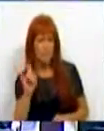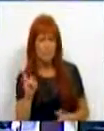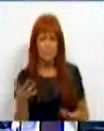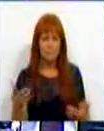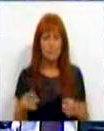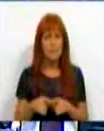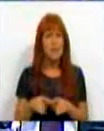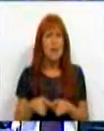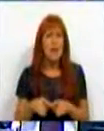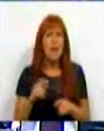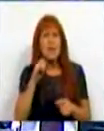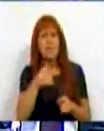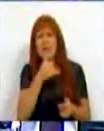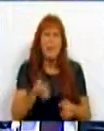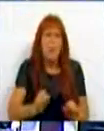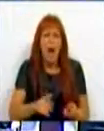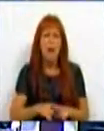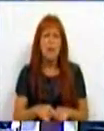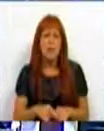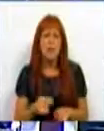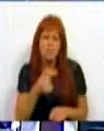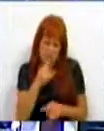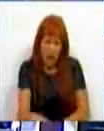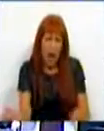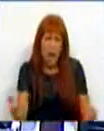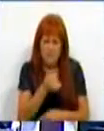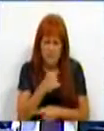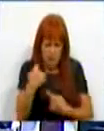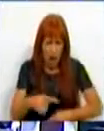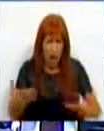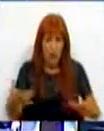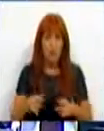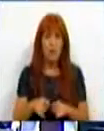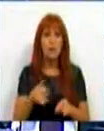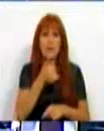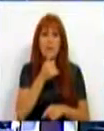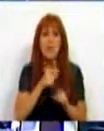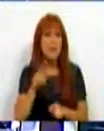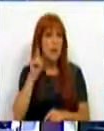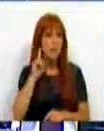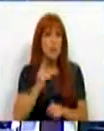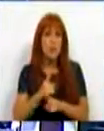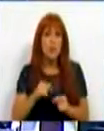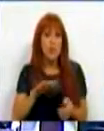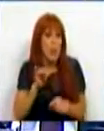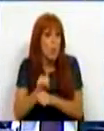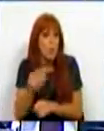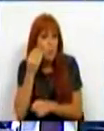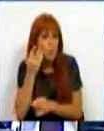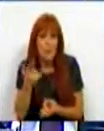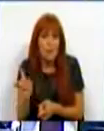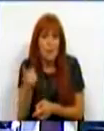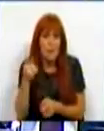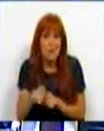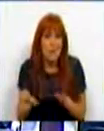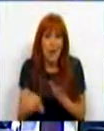que não há medidas. Há medidas sim. Há medidas sim. E são medidas importantes porque, de outra forma, nem